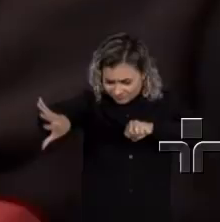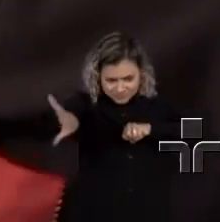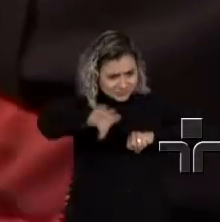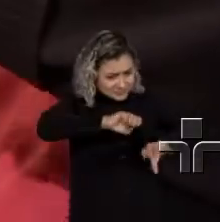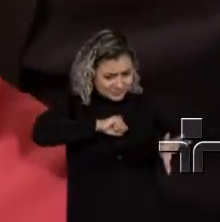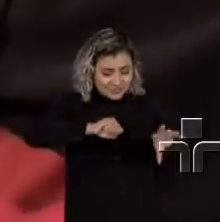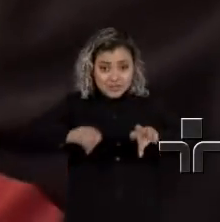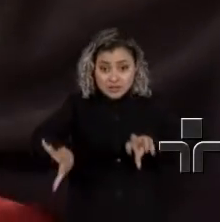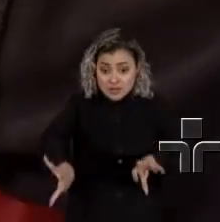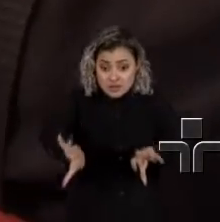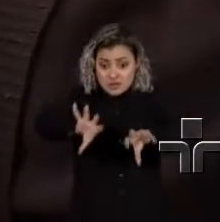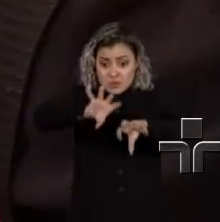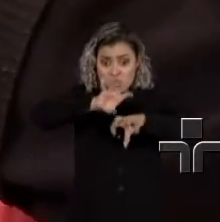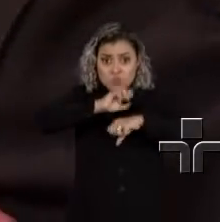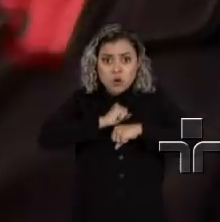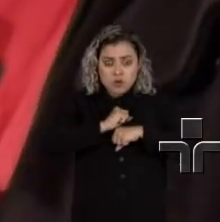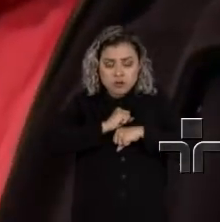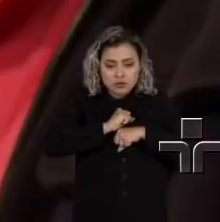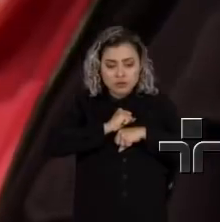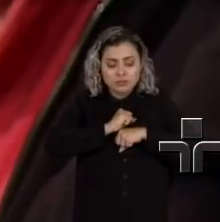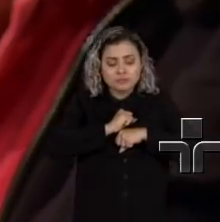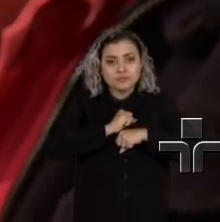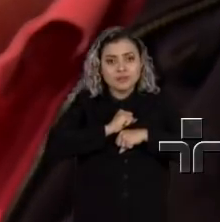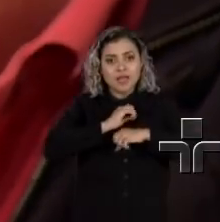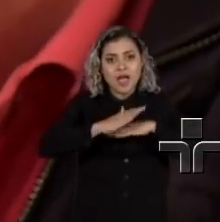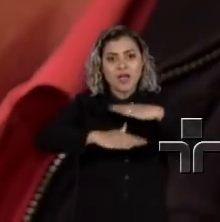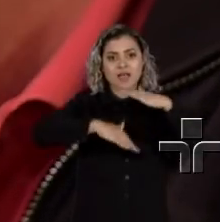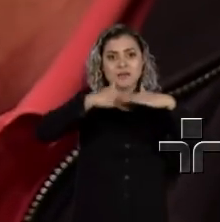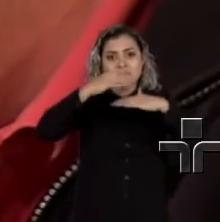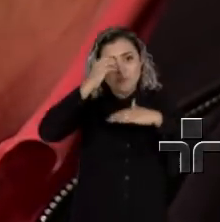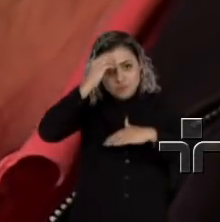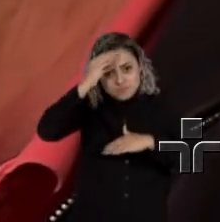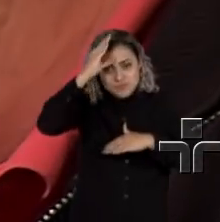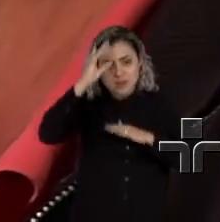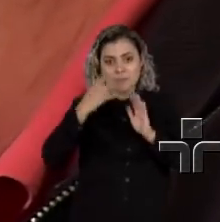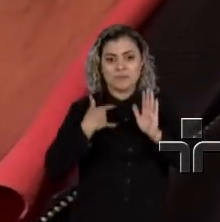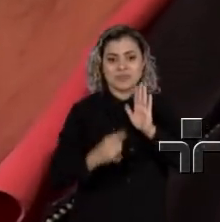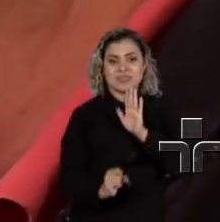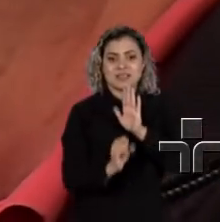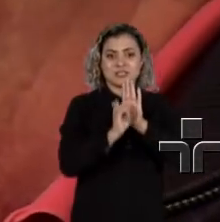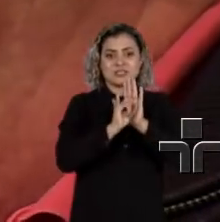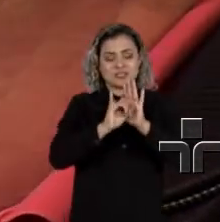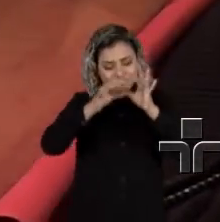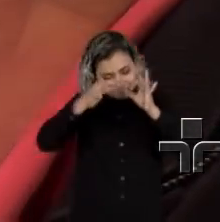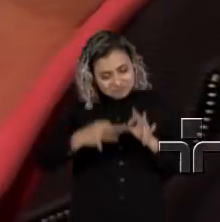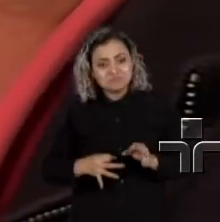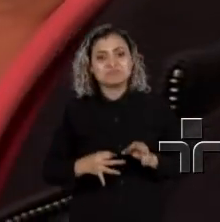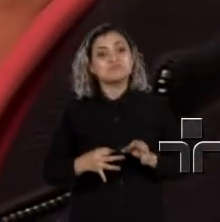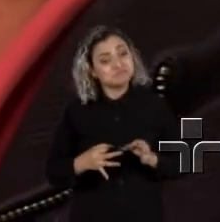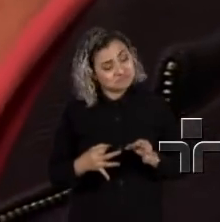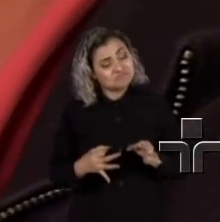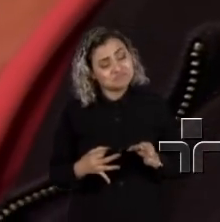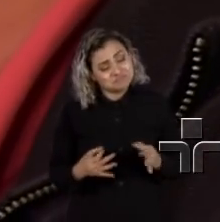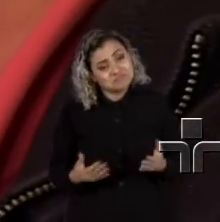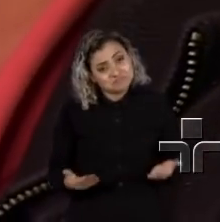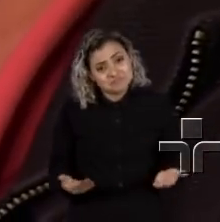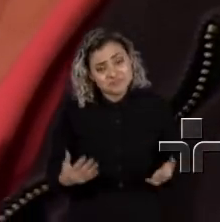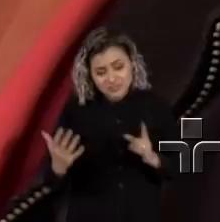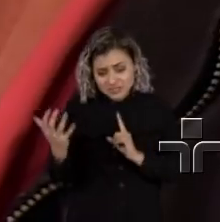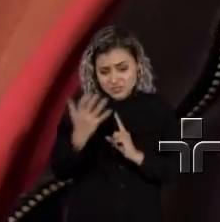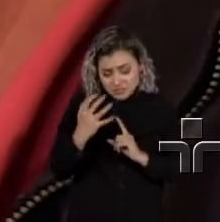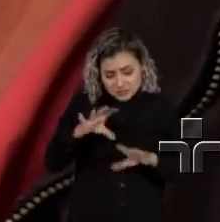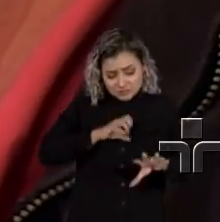acaba construindo a verdadeira personalidade da gente também. Você não é, você